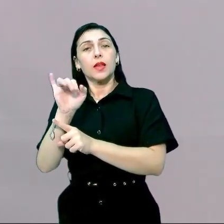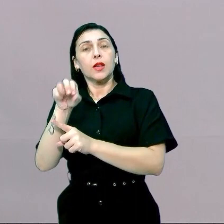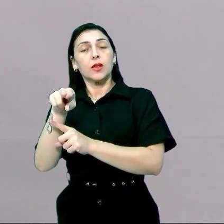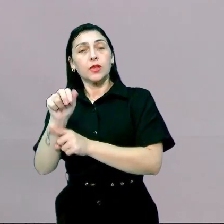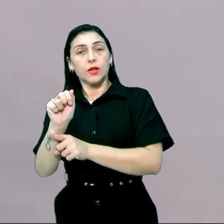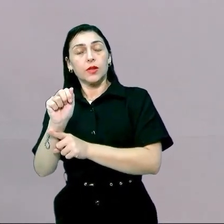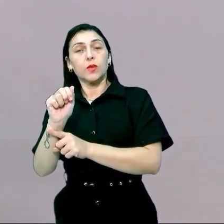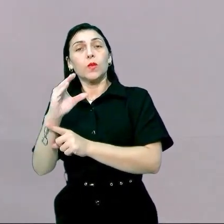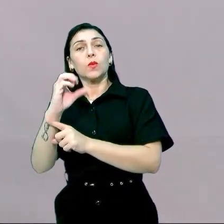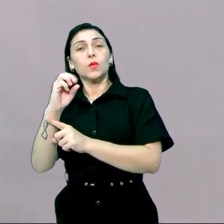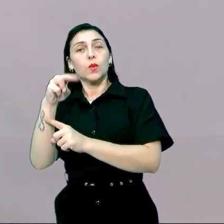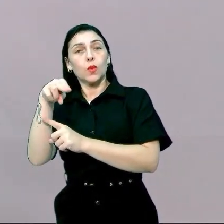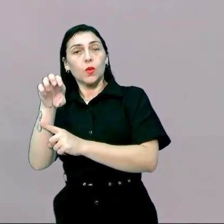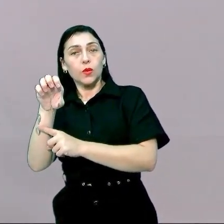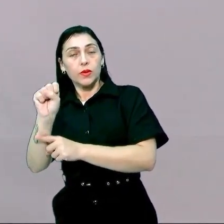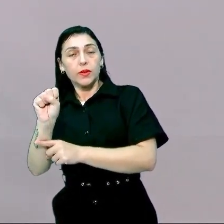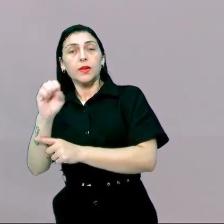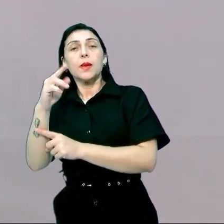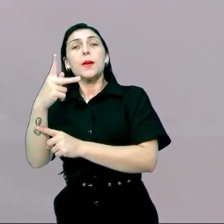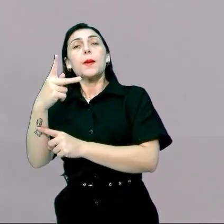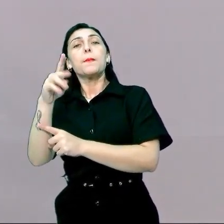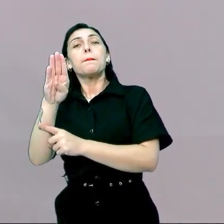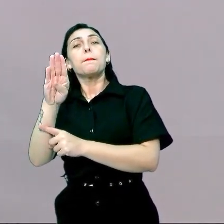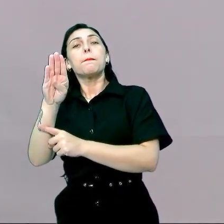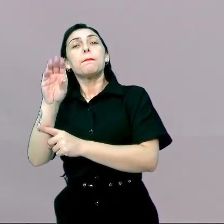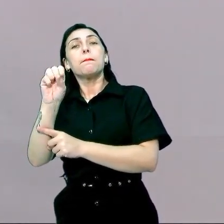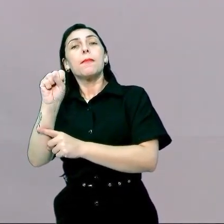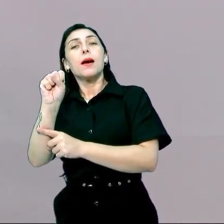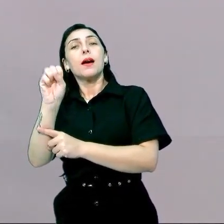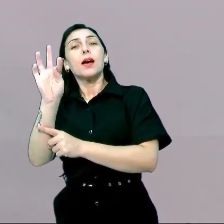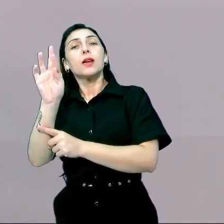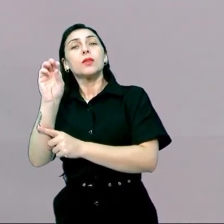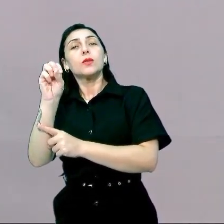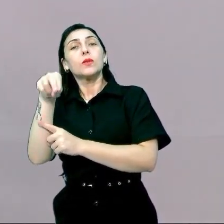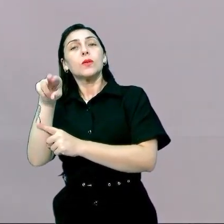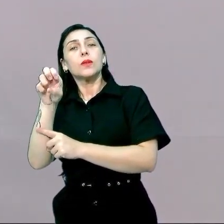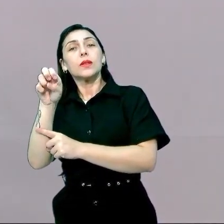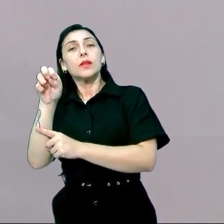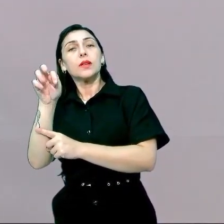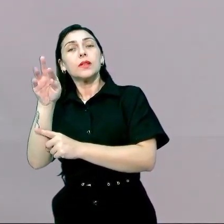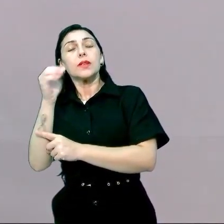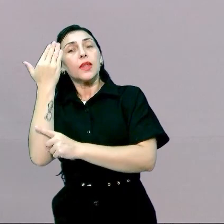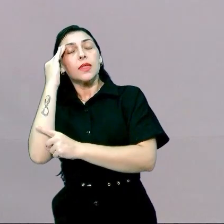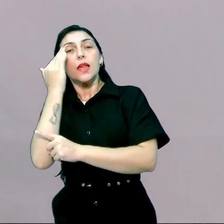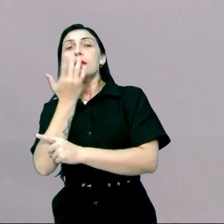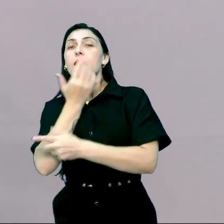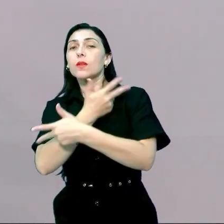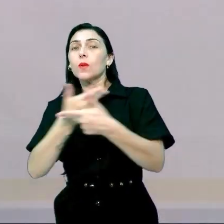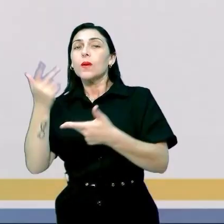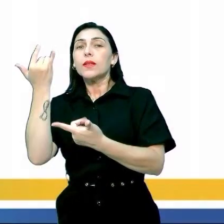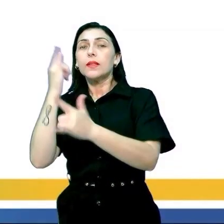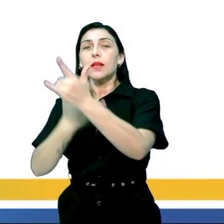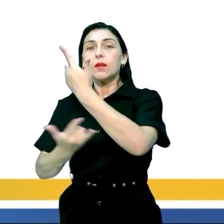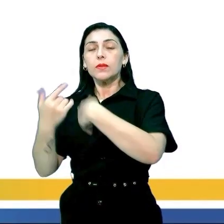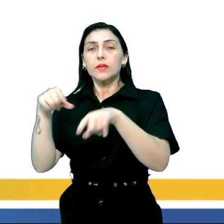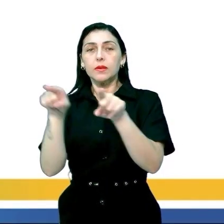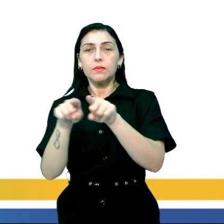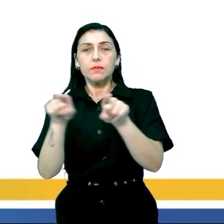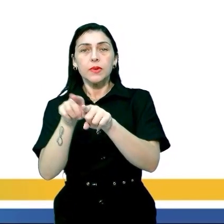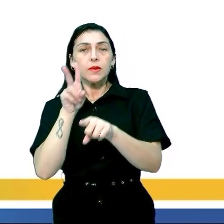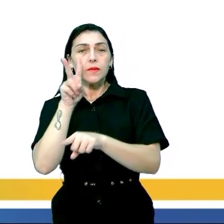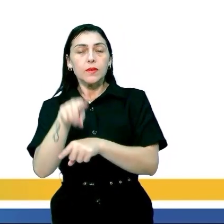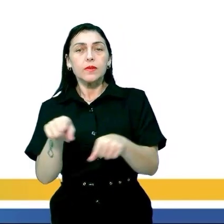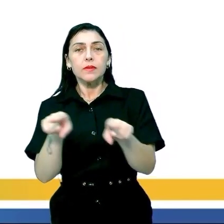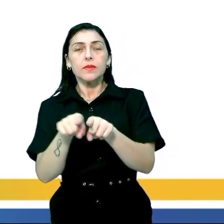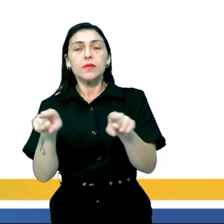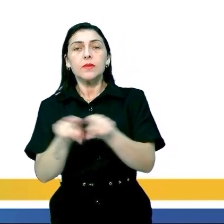os cones e os bastonetes, tá? Que faz aí a interpretação de cores e luminosidade, tá? Vimos